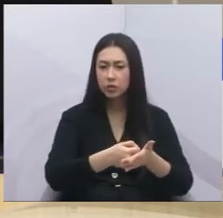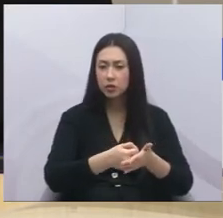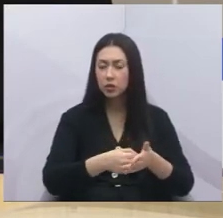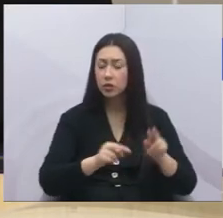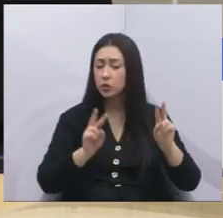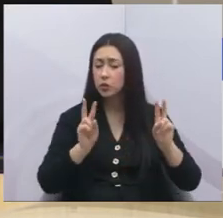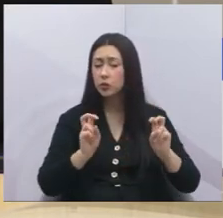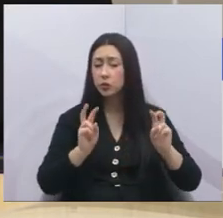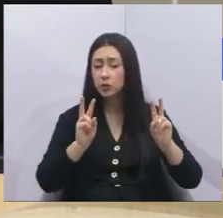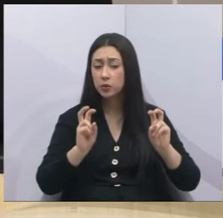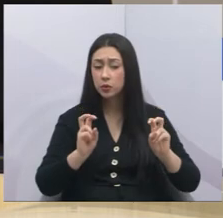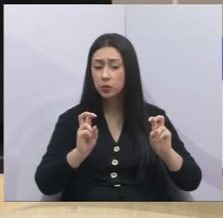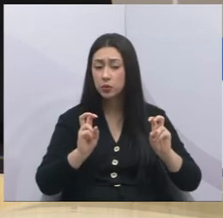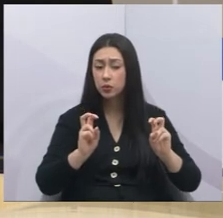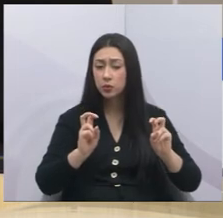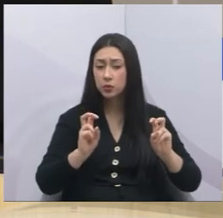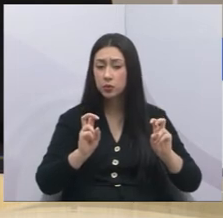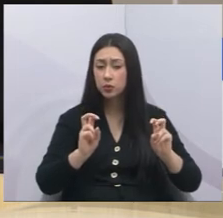que